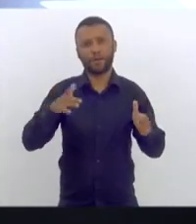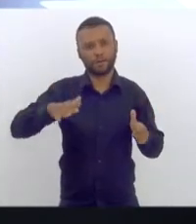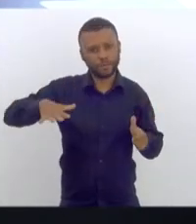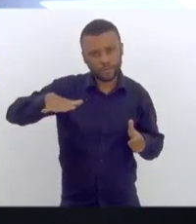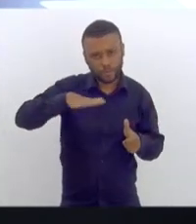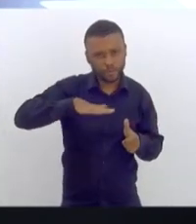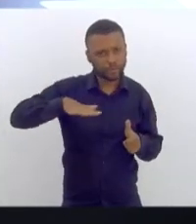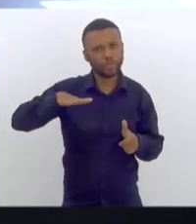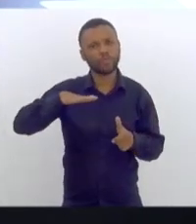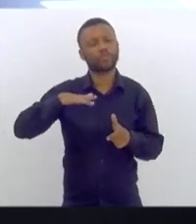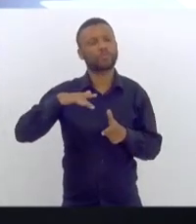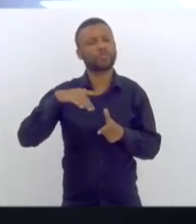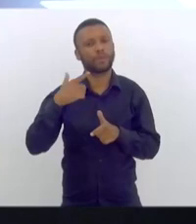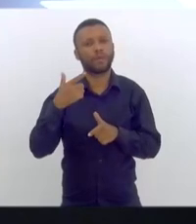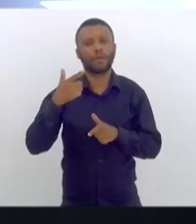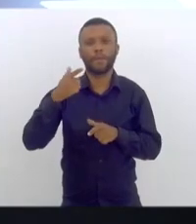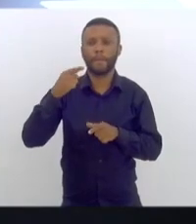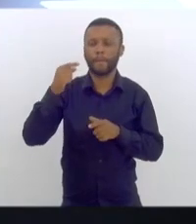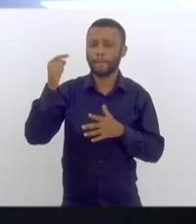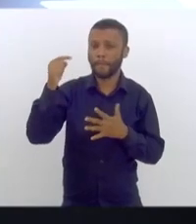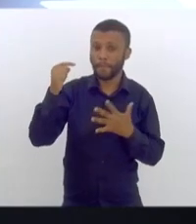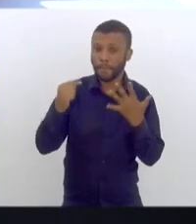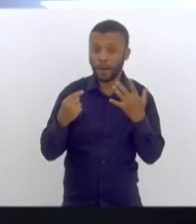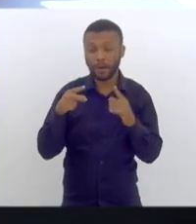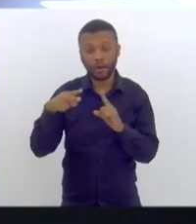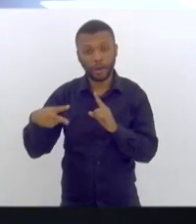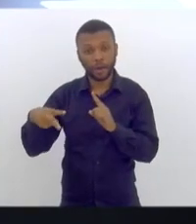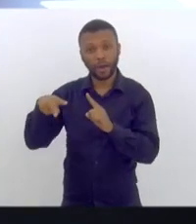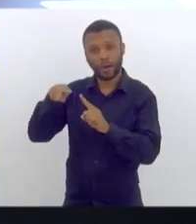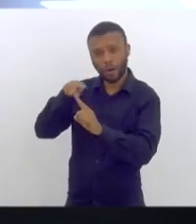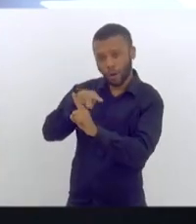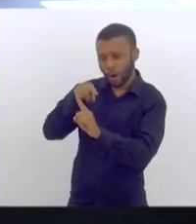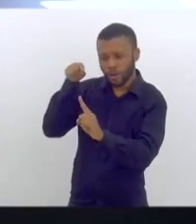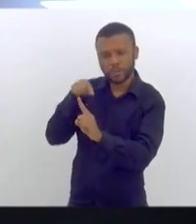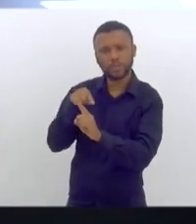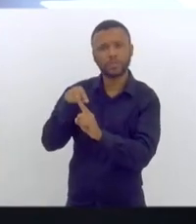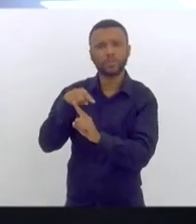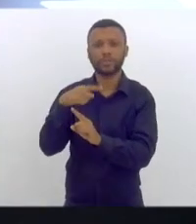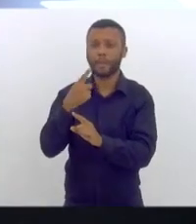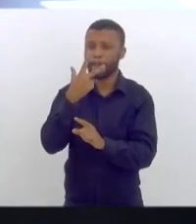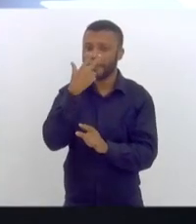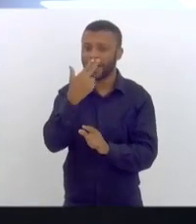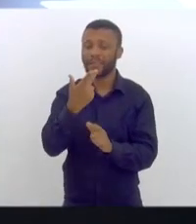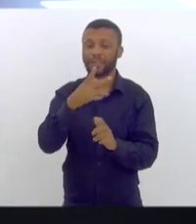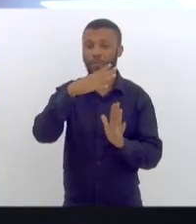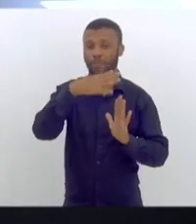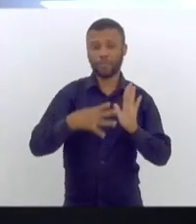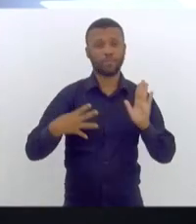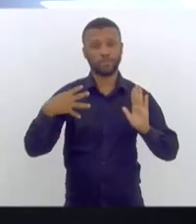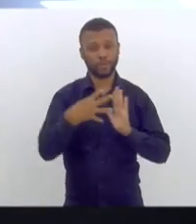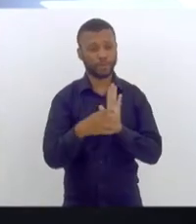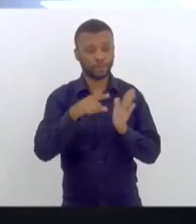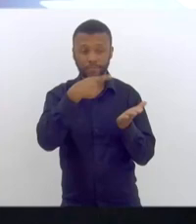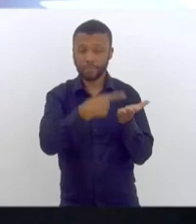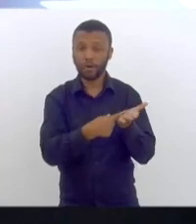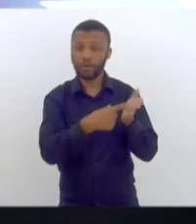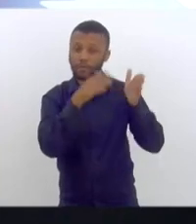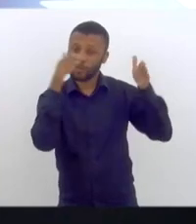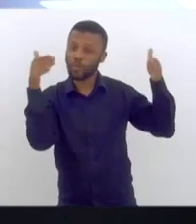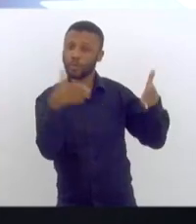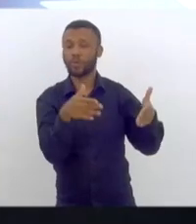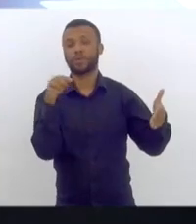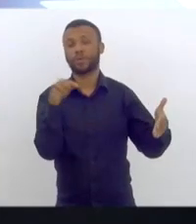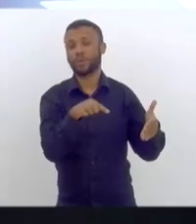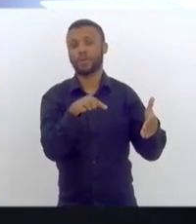etc a ótica apesar de ser um programa a ótica